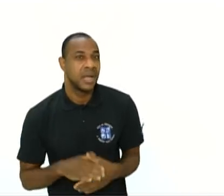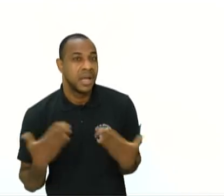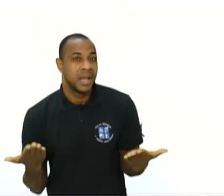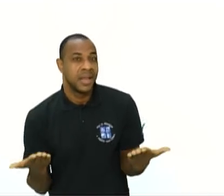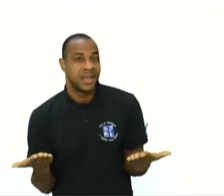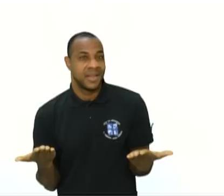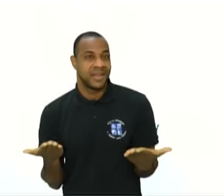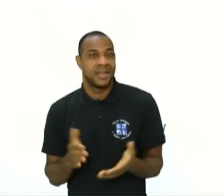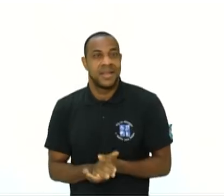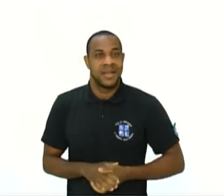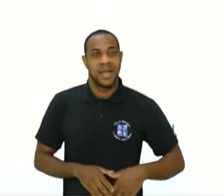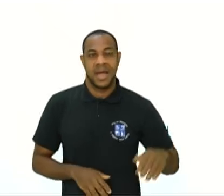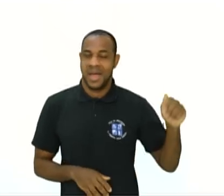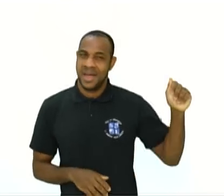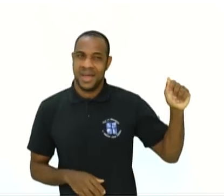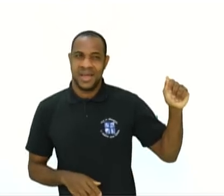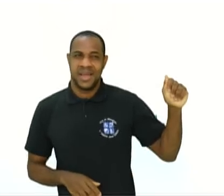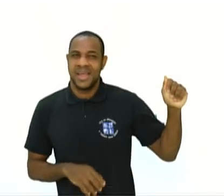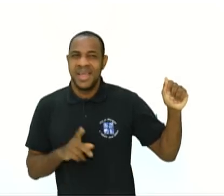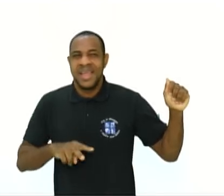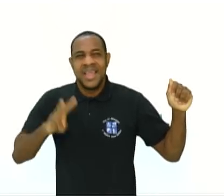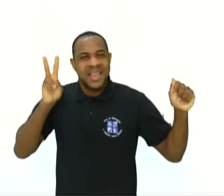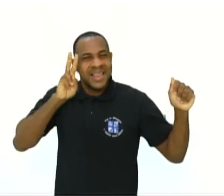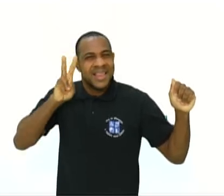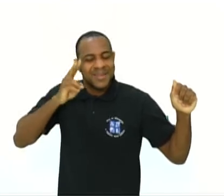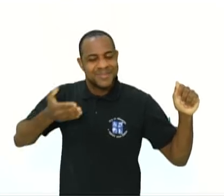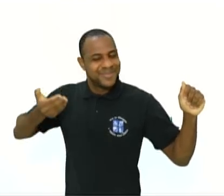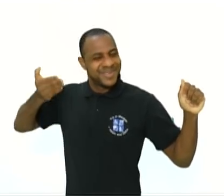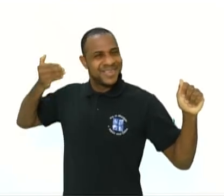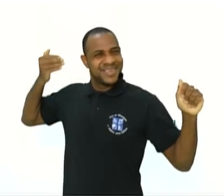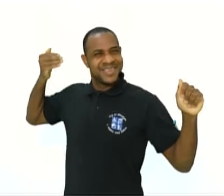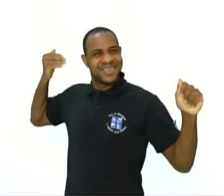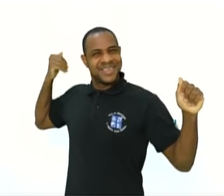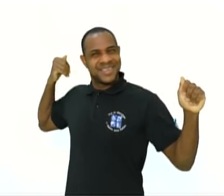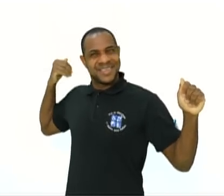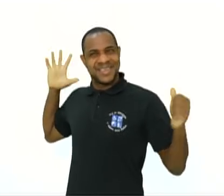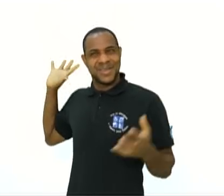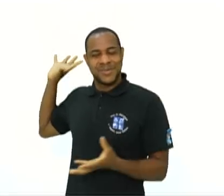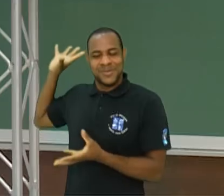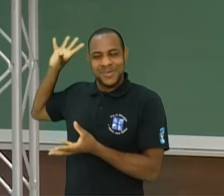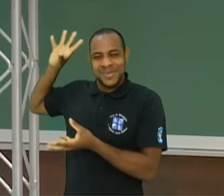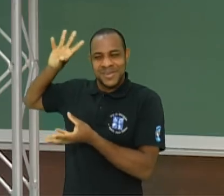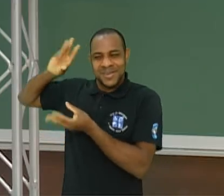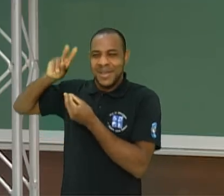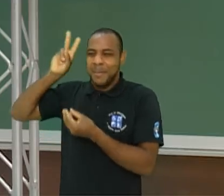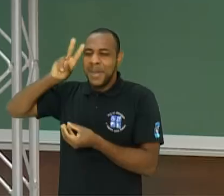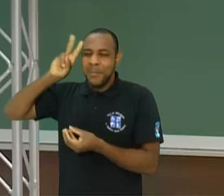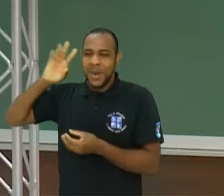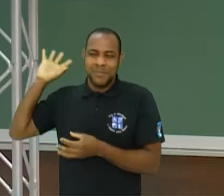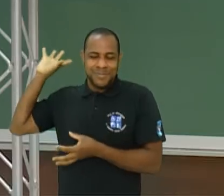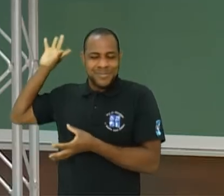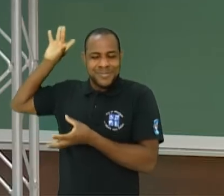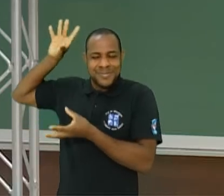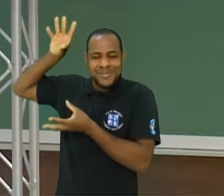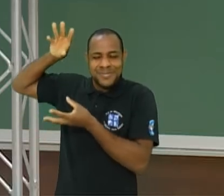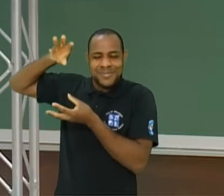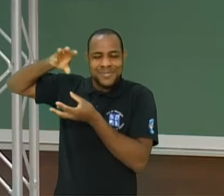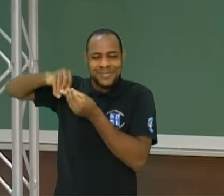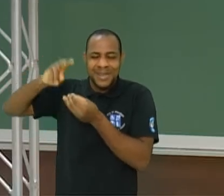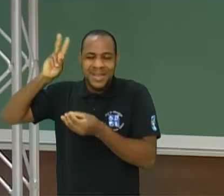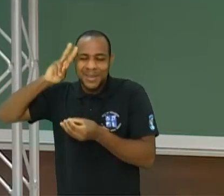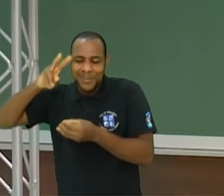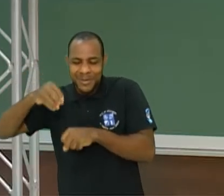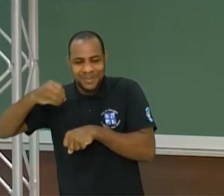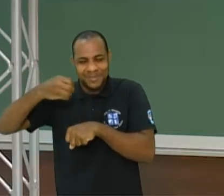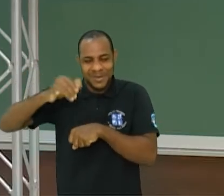alternativa correta, letra A, né? Ancestralidade, porque ela resgata também a questão da memória, né? Dos griots, que são os